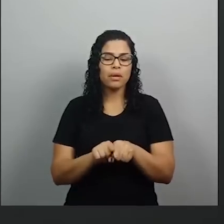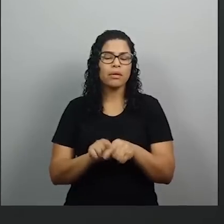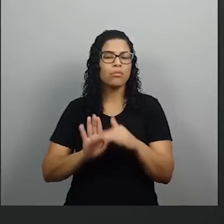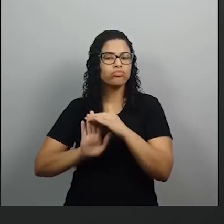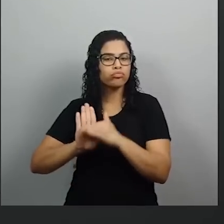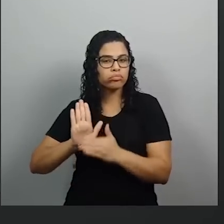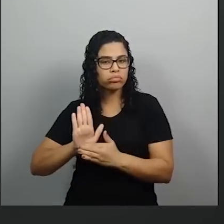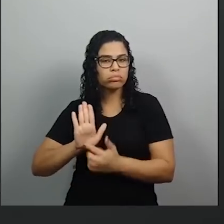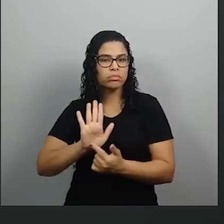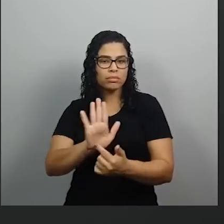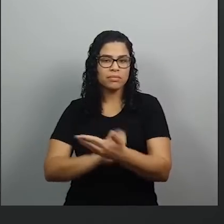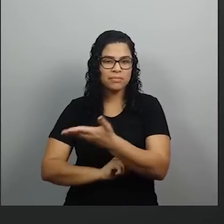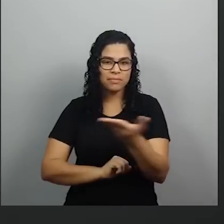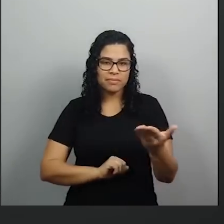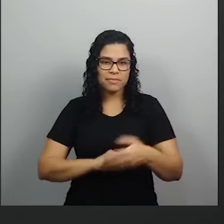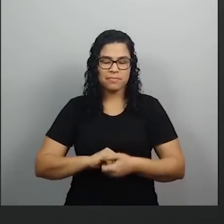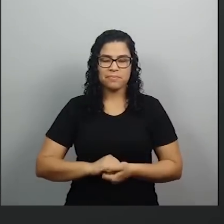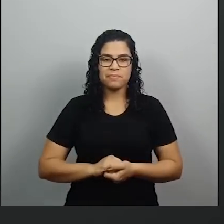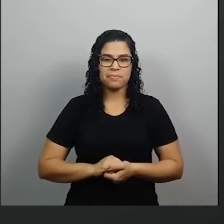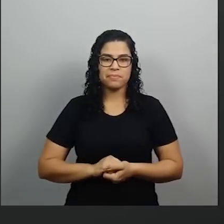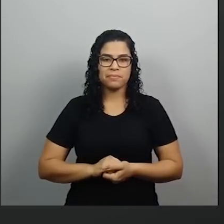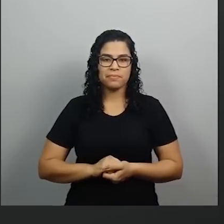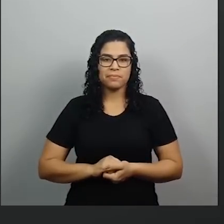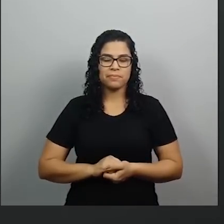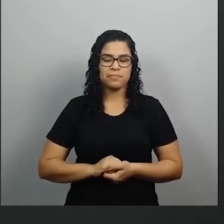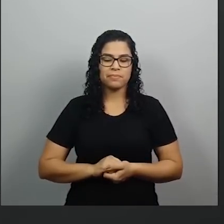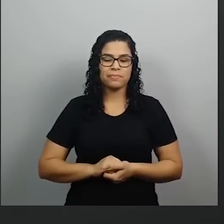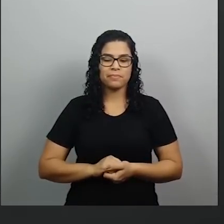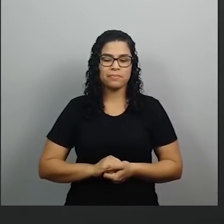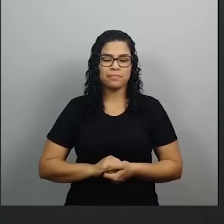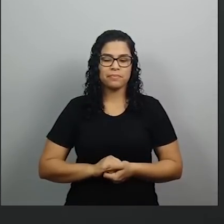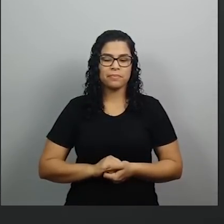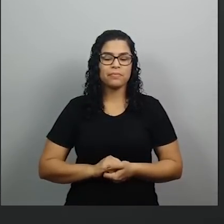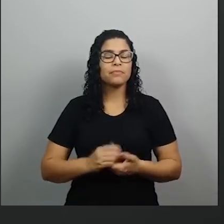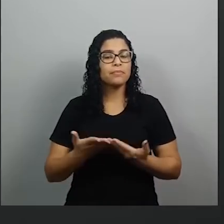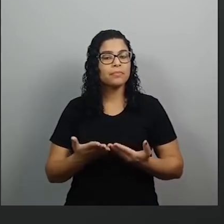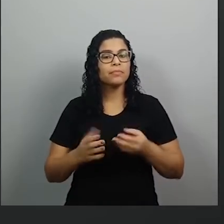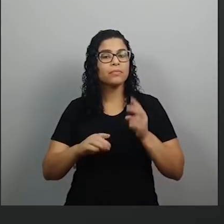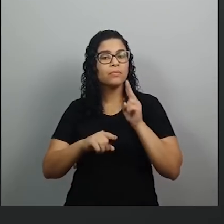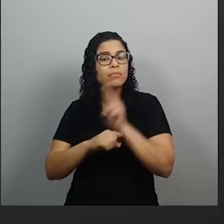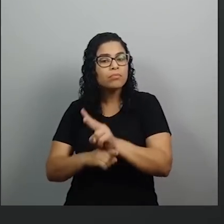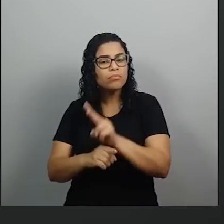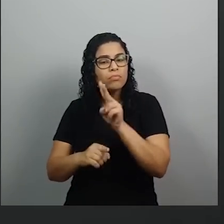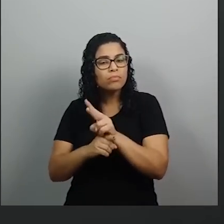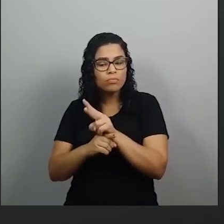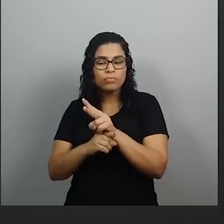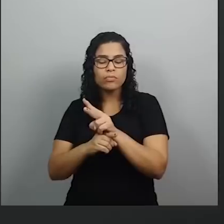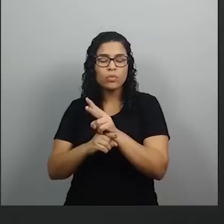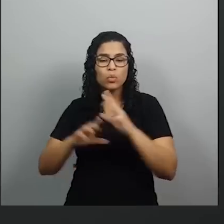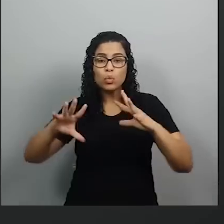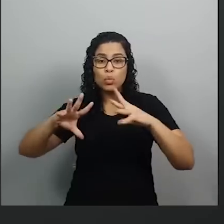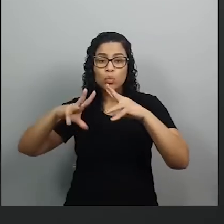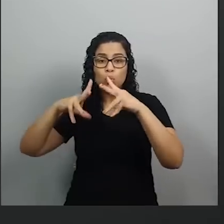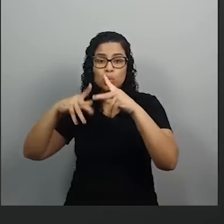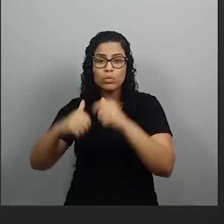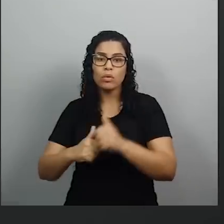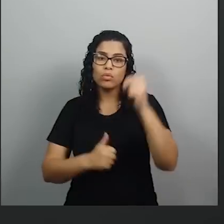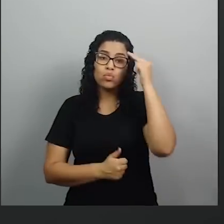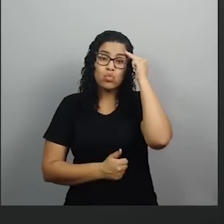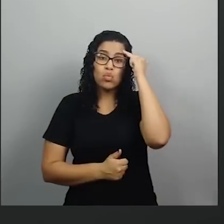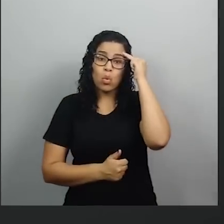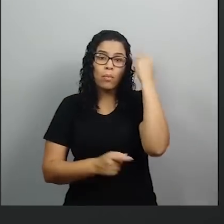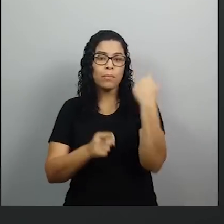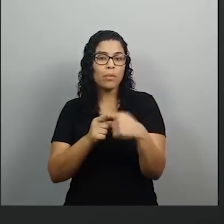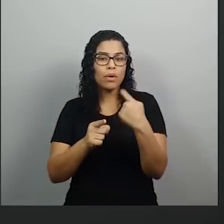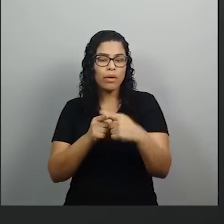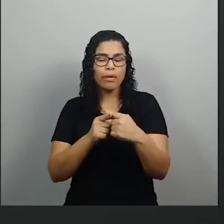você. Mumificação ou conservação total. Isso aqui é o sonho de consumo. São